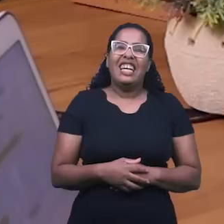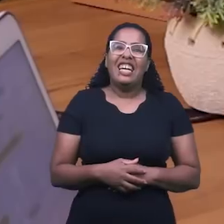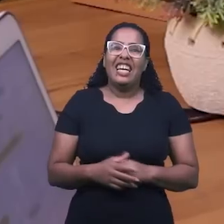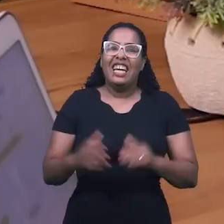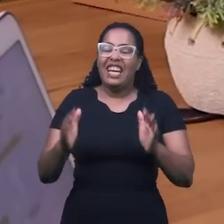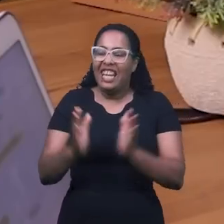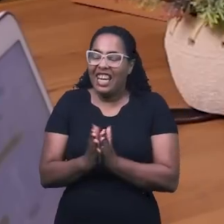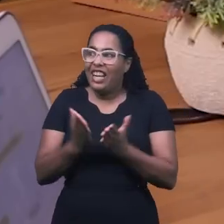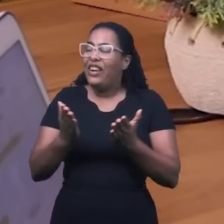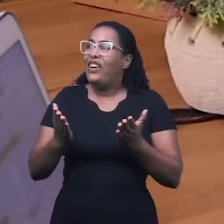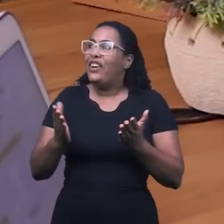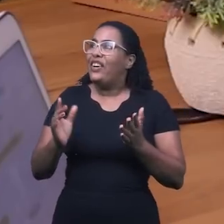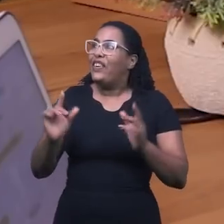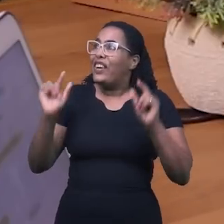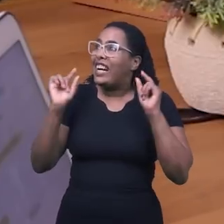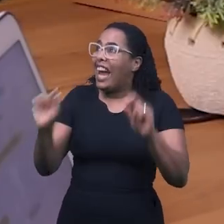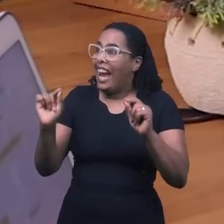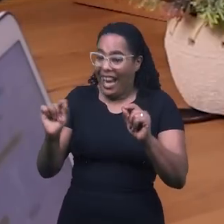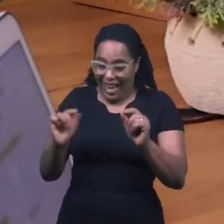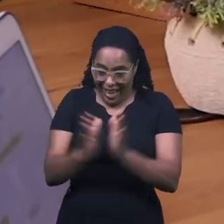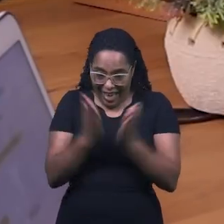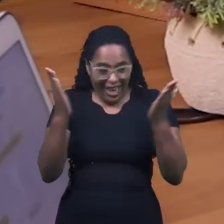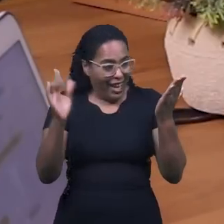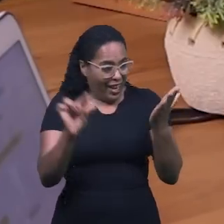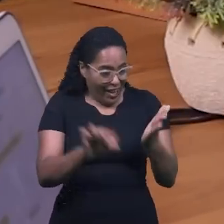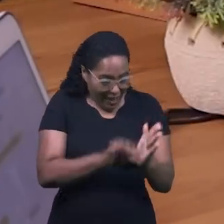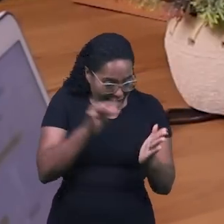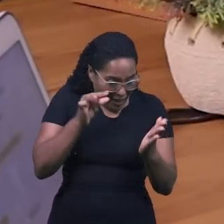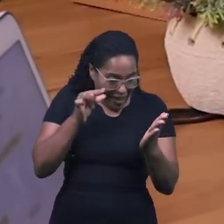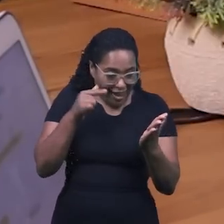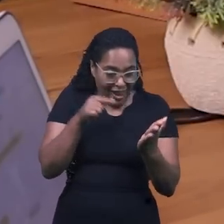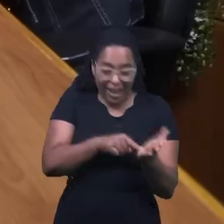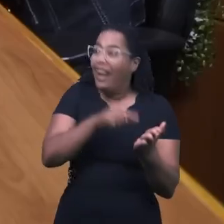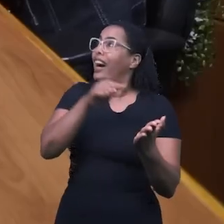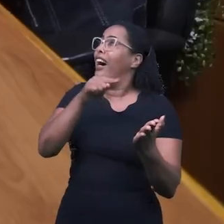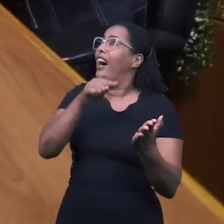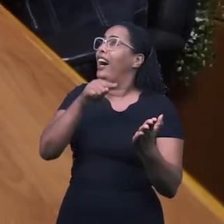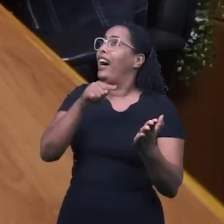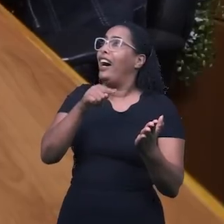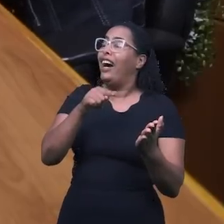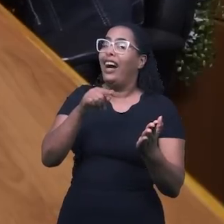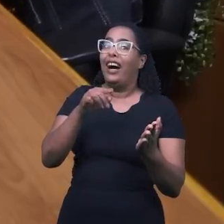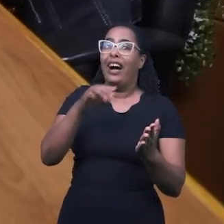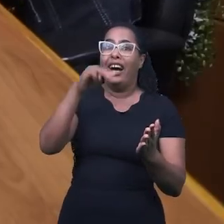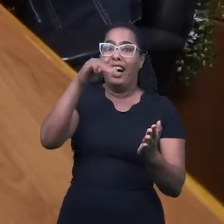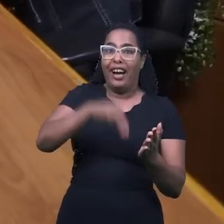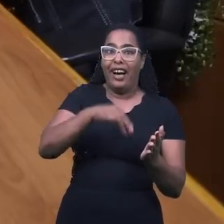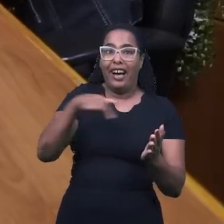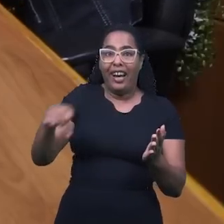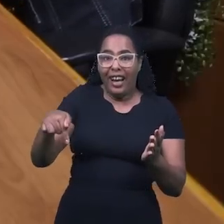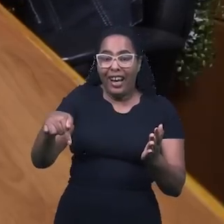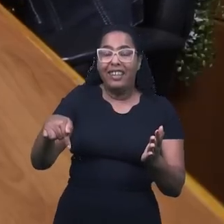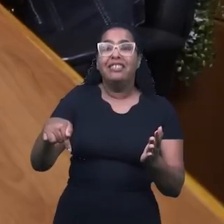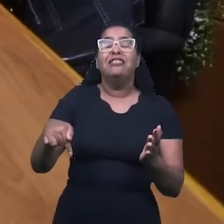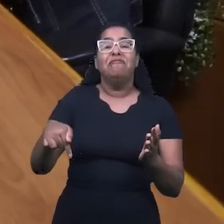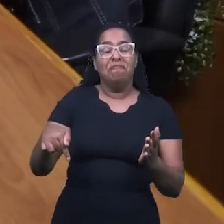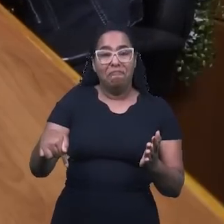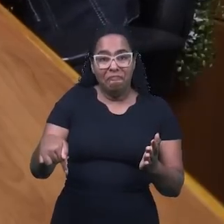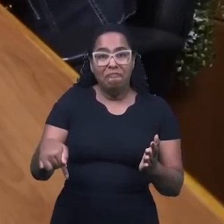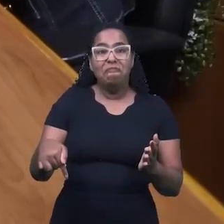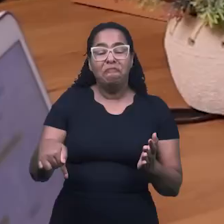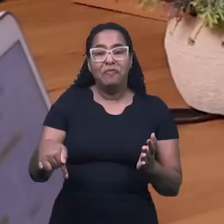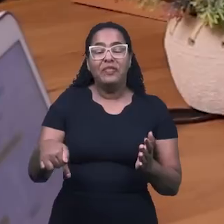Deus. Eu falei, que? O versículo tá aqui. Gente, em Miqueias. Glória gente,